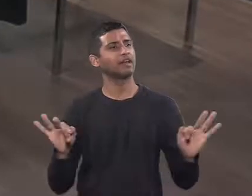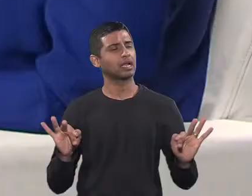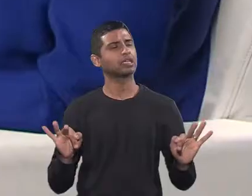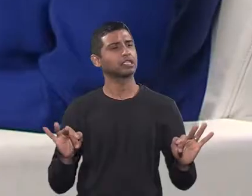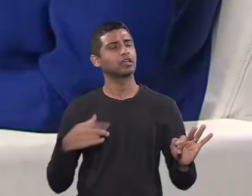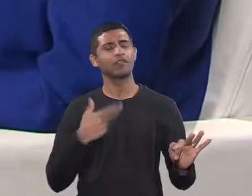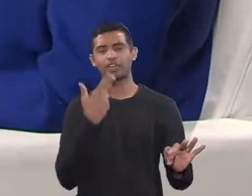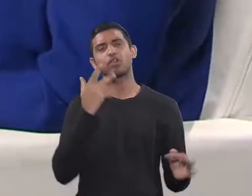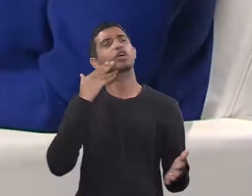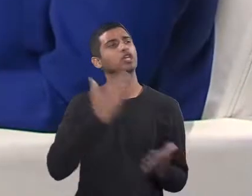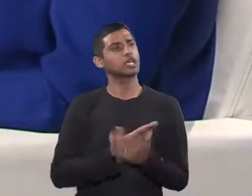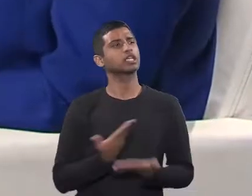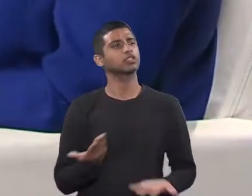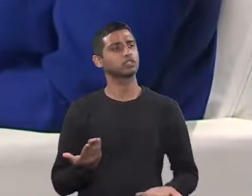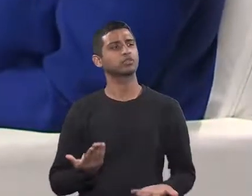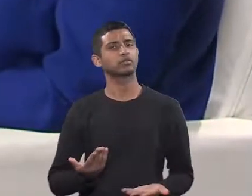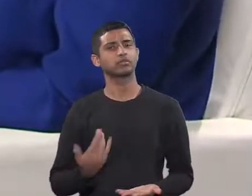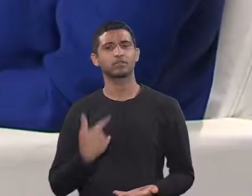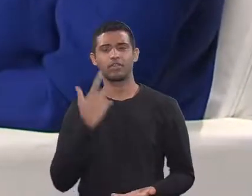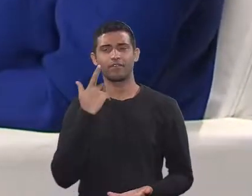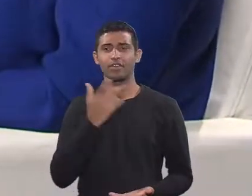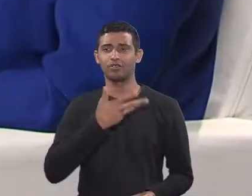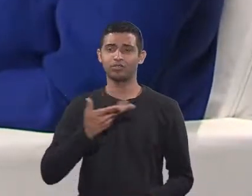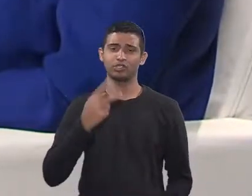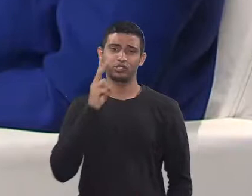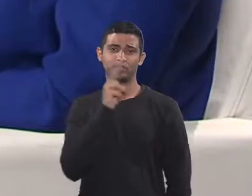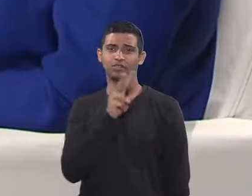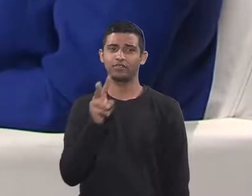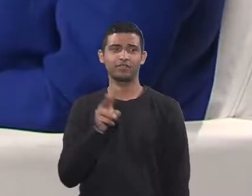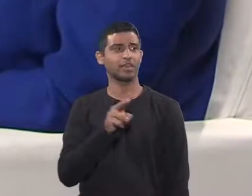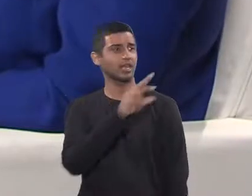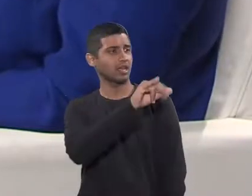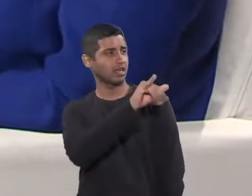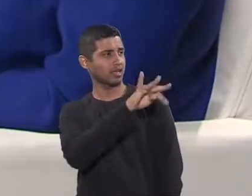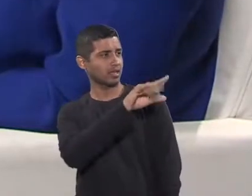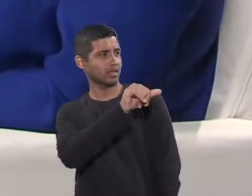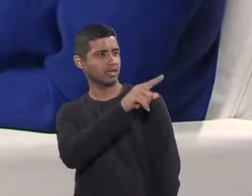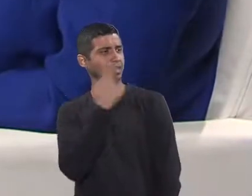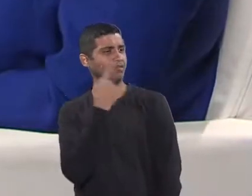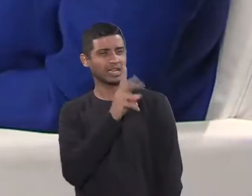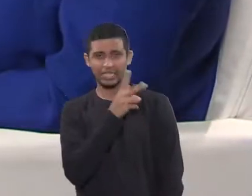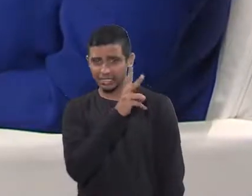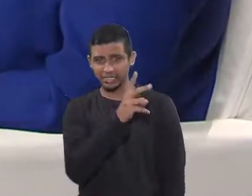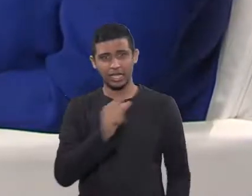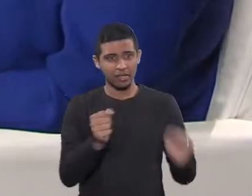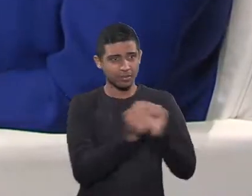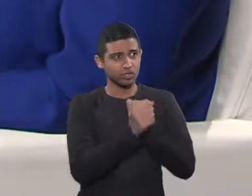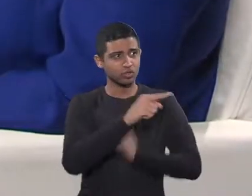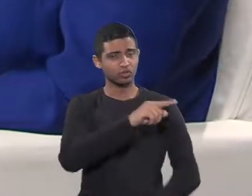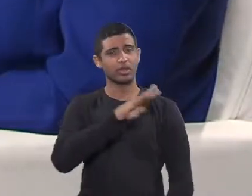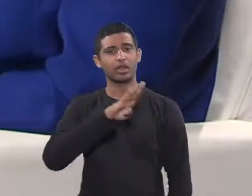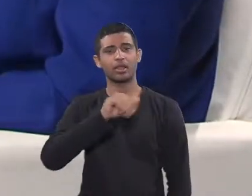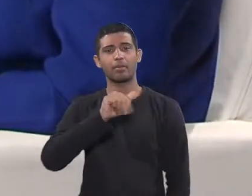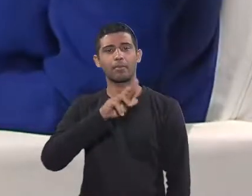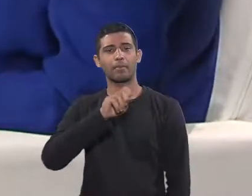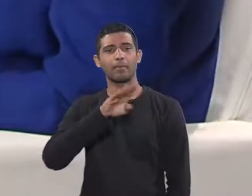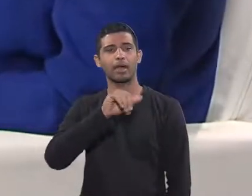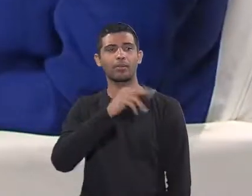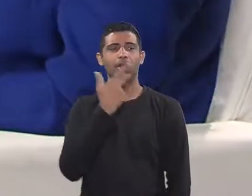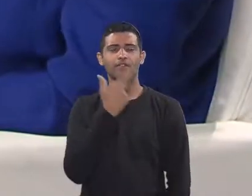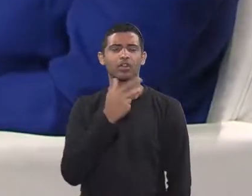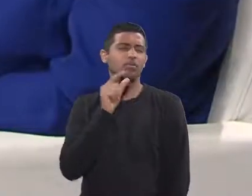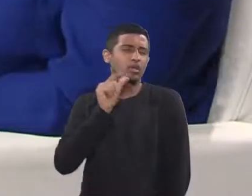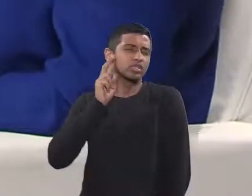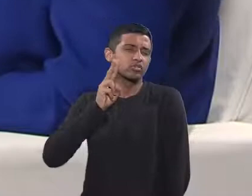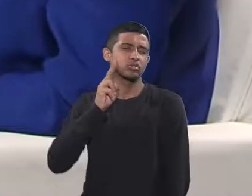porque é nisso que eu acredito. E é o que a gente vê. Rita, sempre ali com a Bárbara, já contou aqui um pouquinho